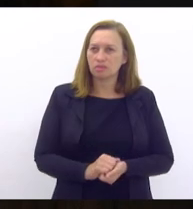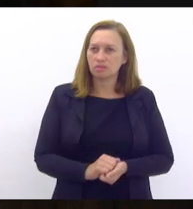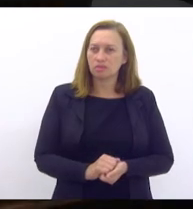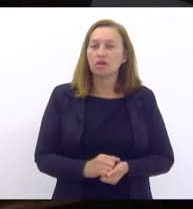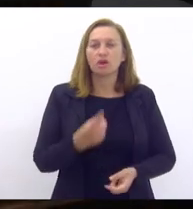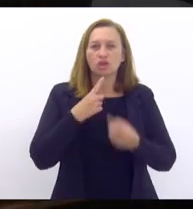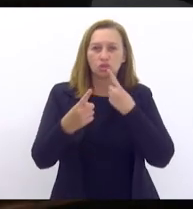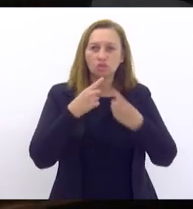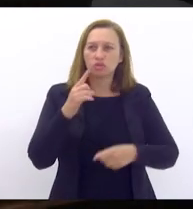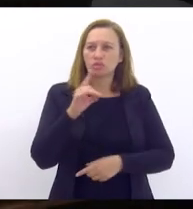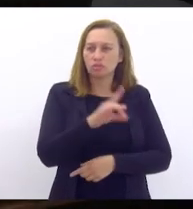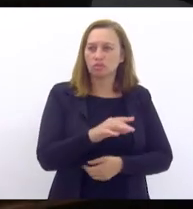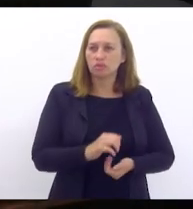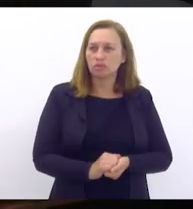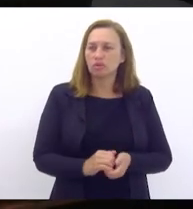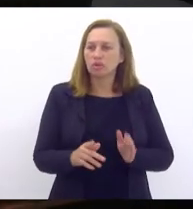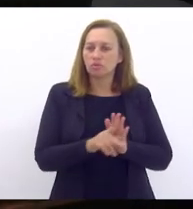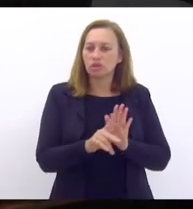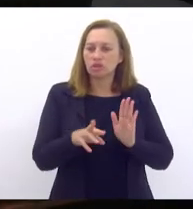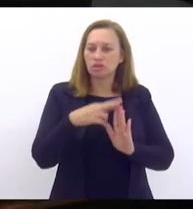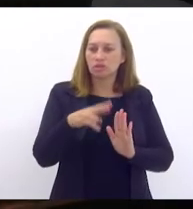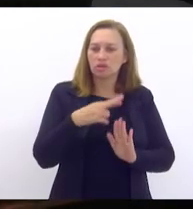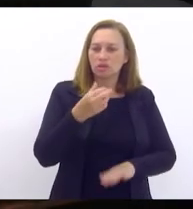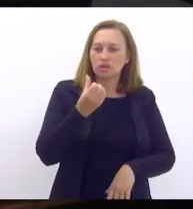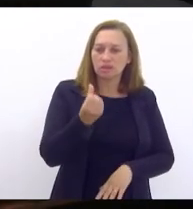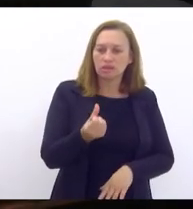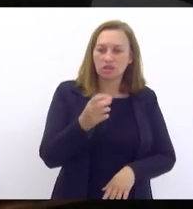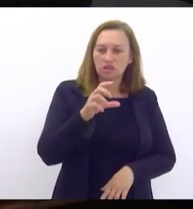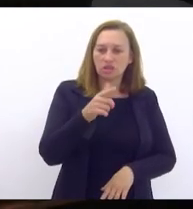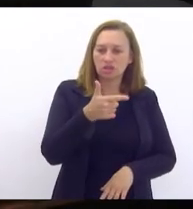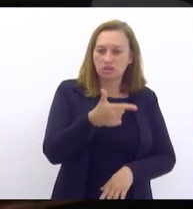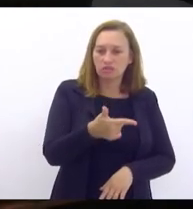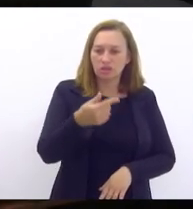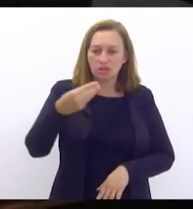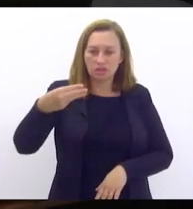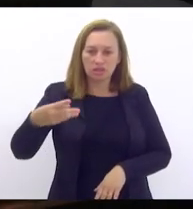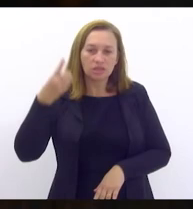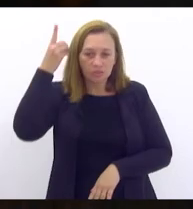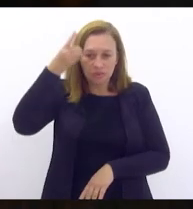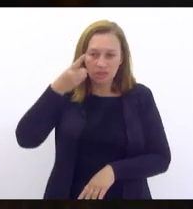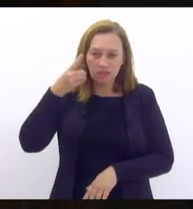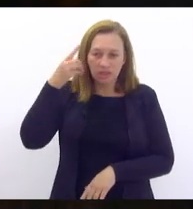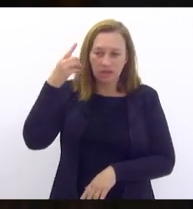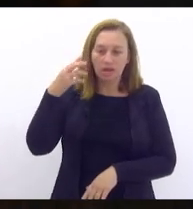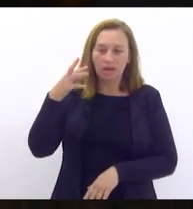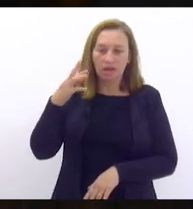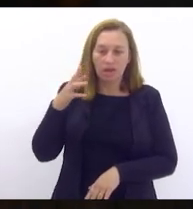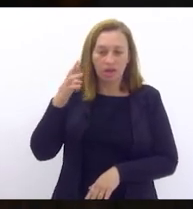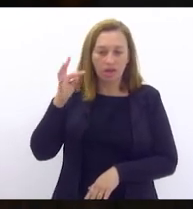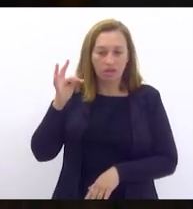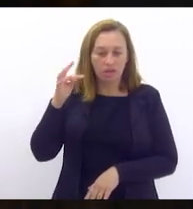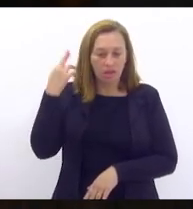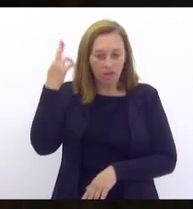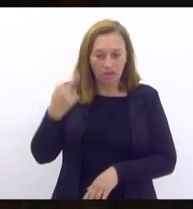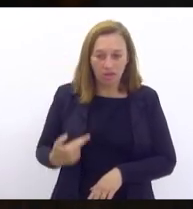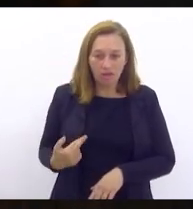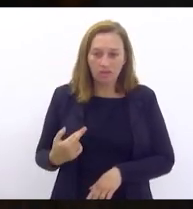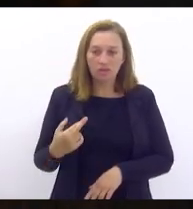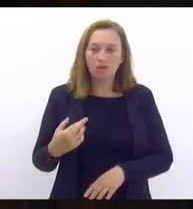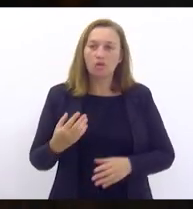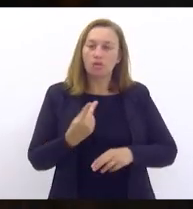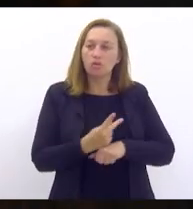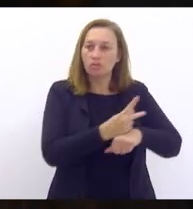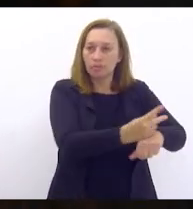Em discussão única, projeto de resolução número 6, de 23, de autoria da deputada Renata Souza, que concede o prêmio Marielle